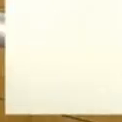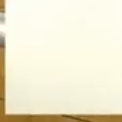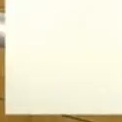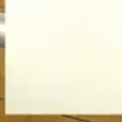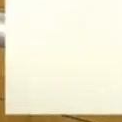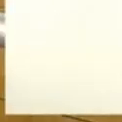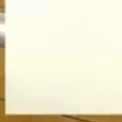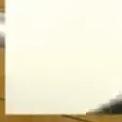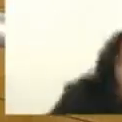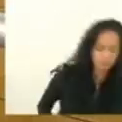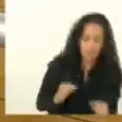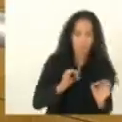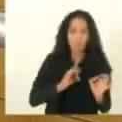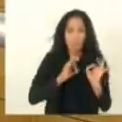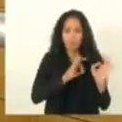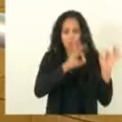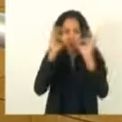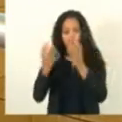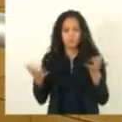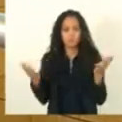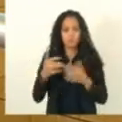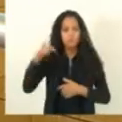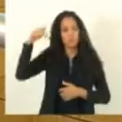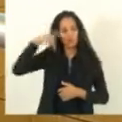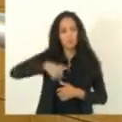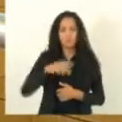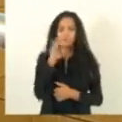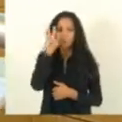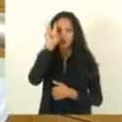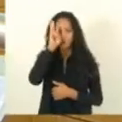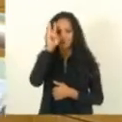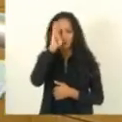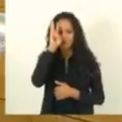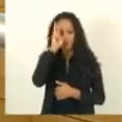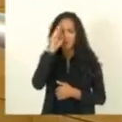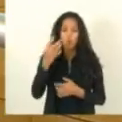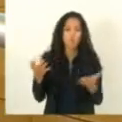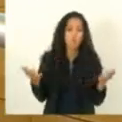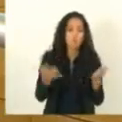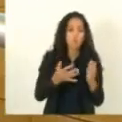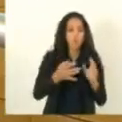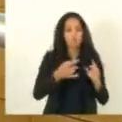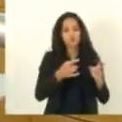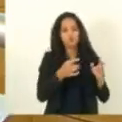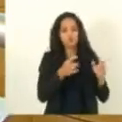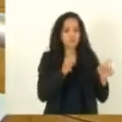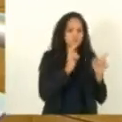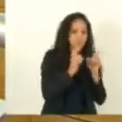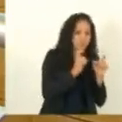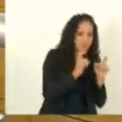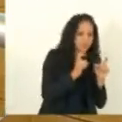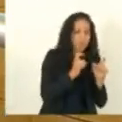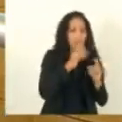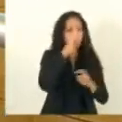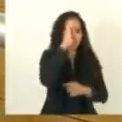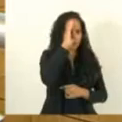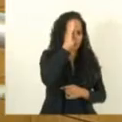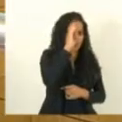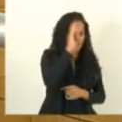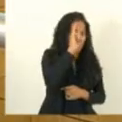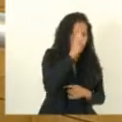Você acaba de acompanhar os trabalhos plenários desta terça-feira. Hoje foram realizadas duas sessões, uma ordinária e